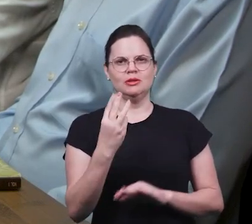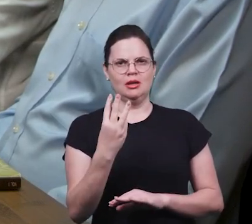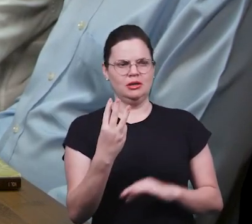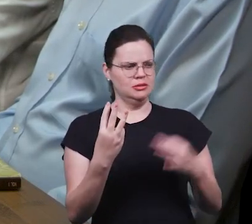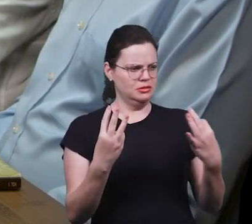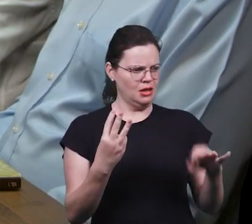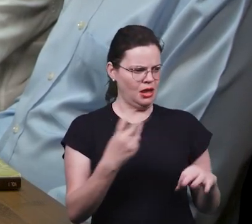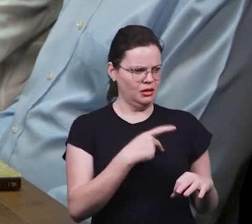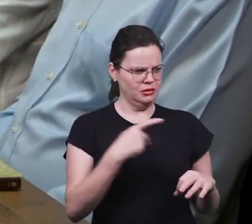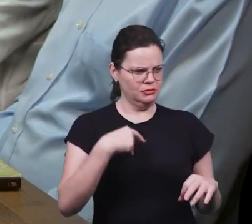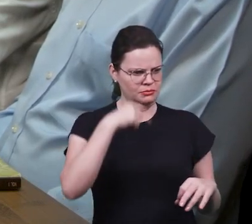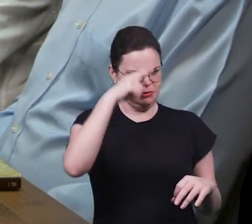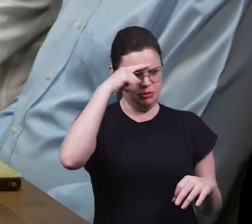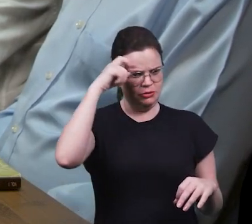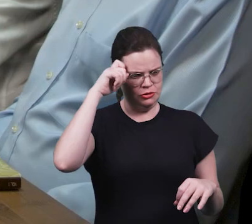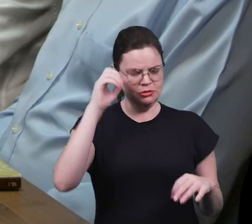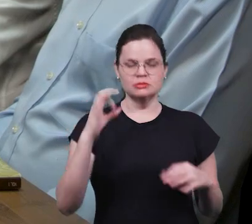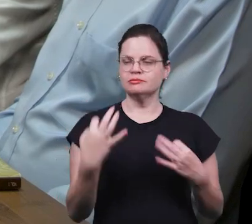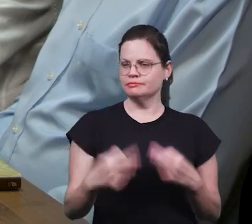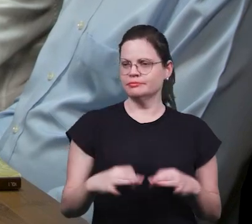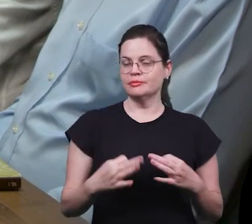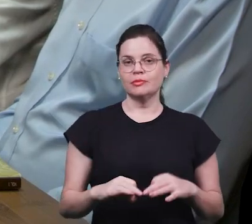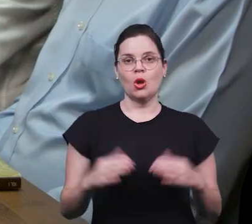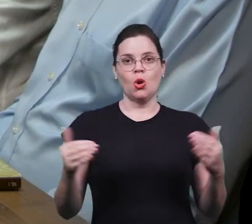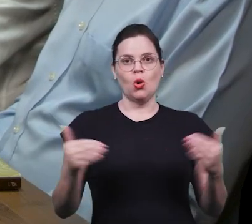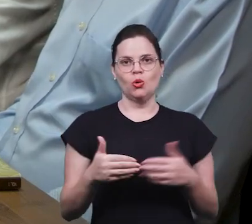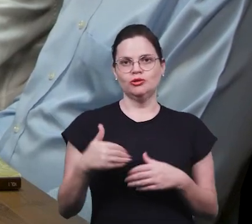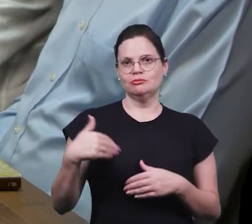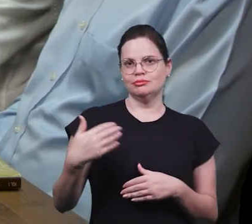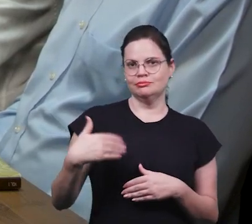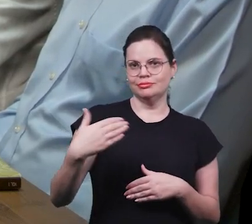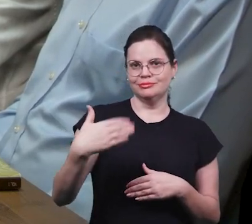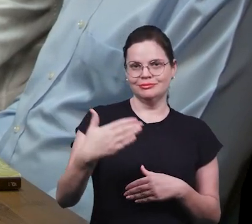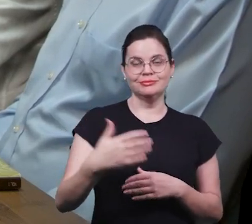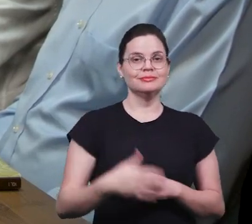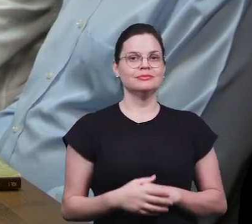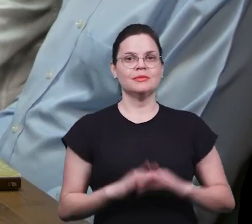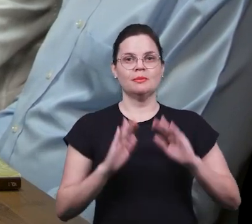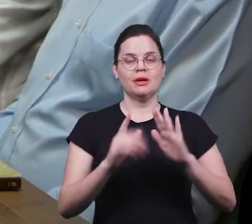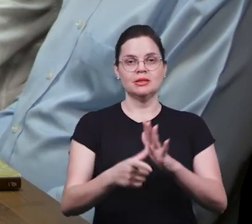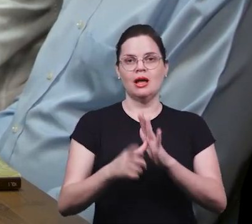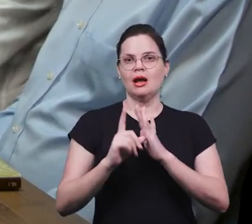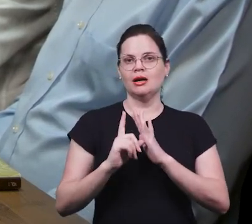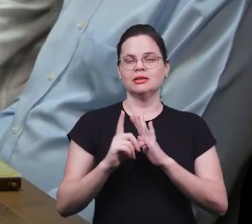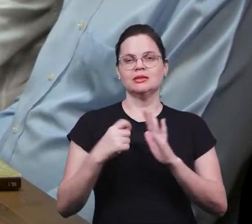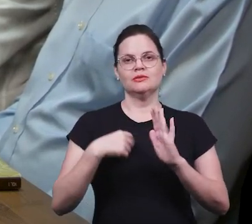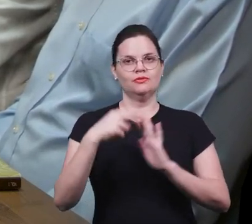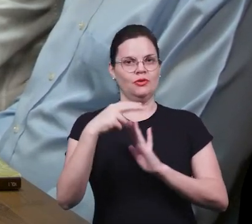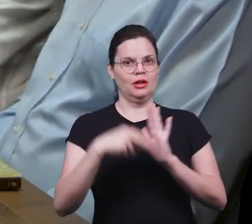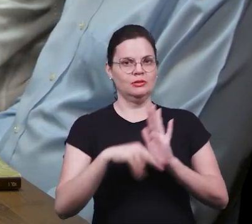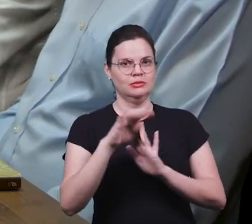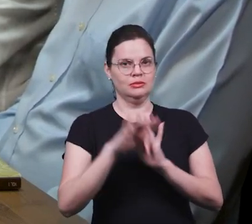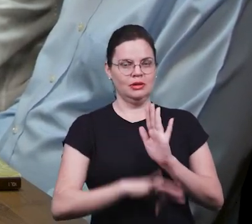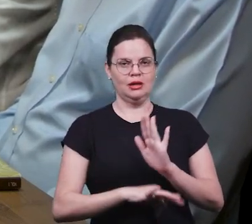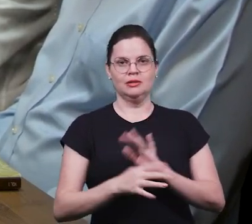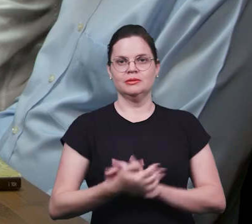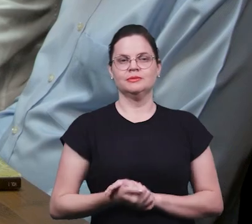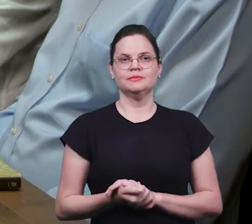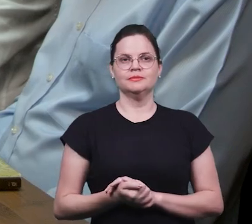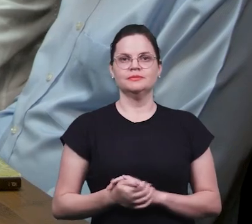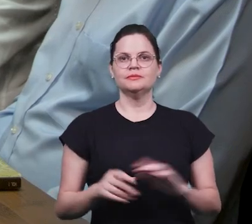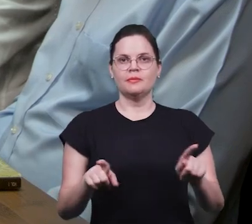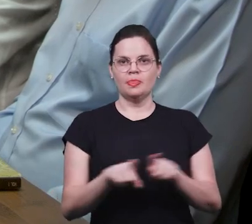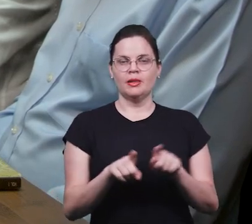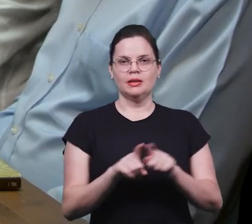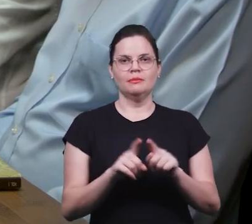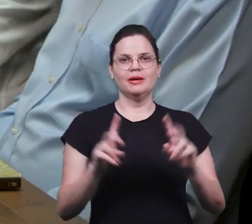pastor Diniz? Sim. E hoje nós vamos avançar um pouco mais, mas antes eu gostaria de ler um texto que está relacionado também